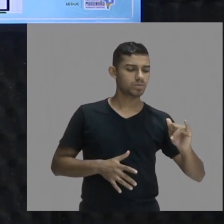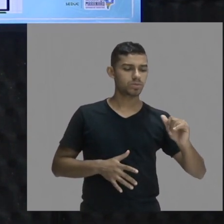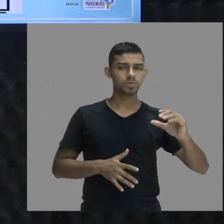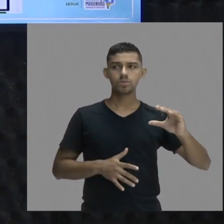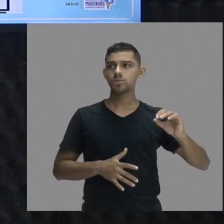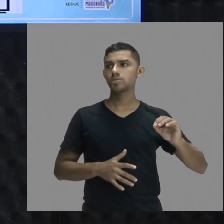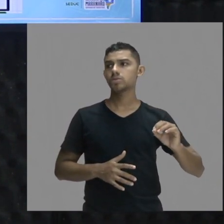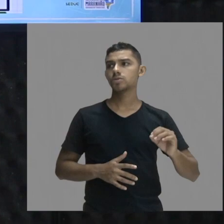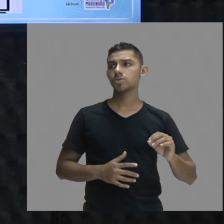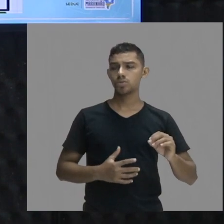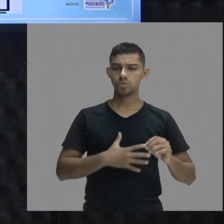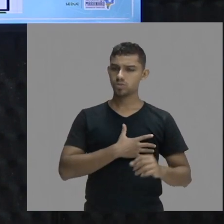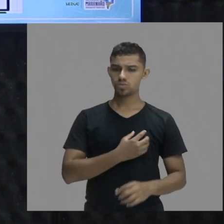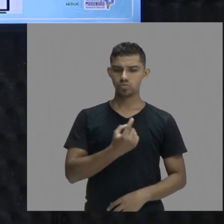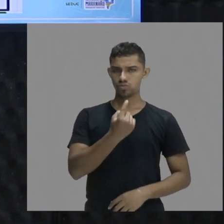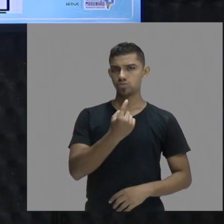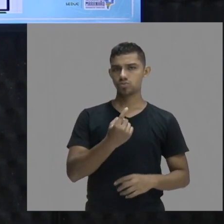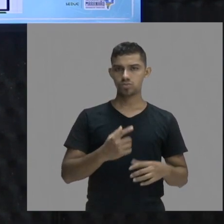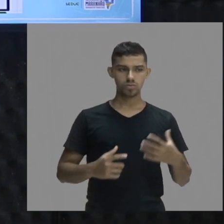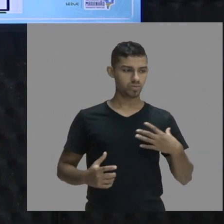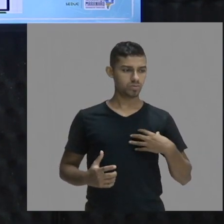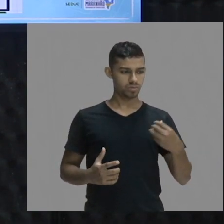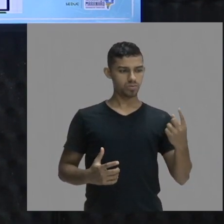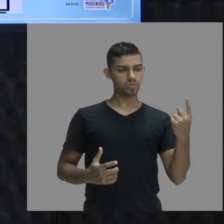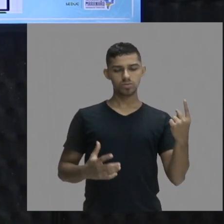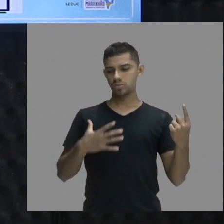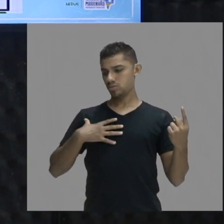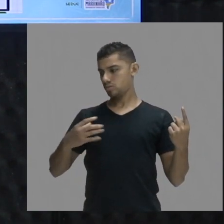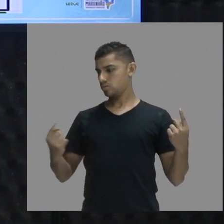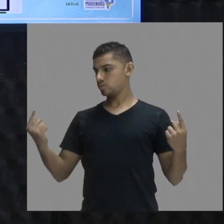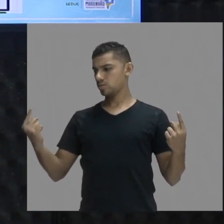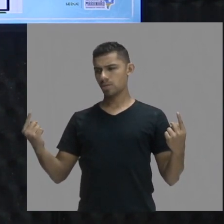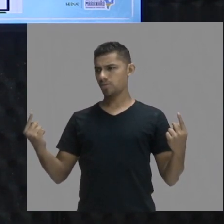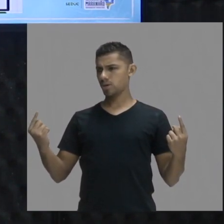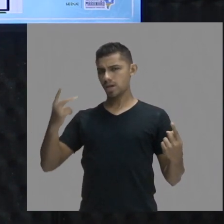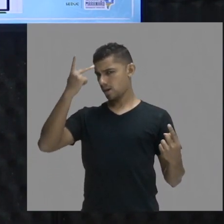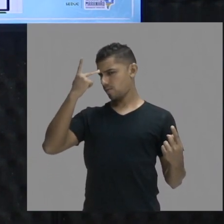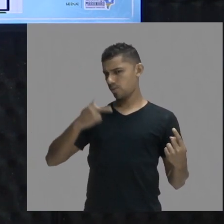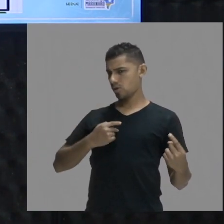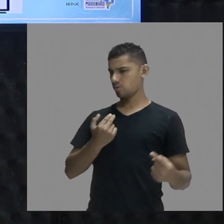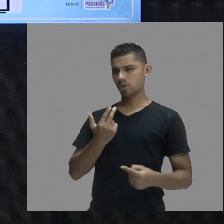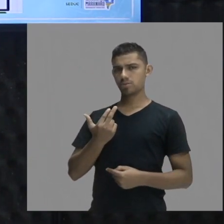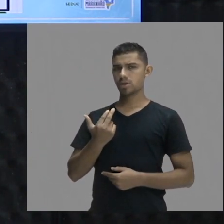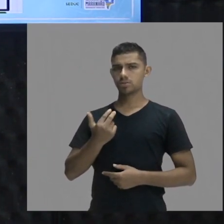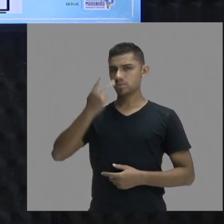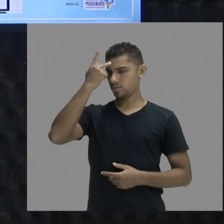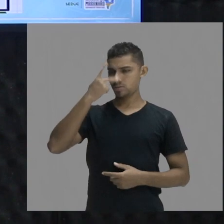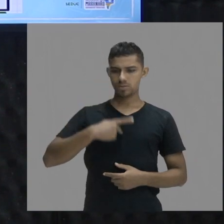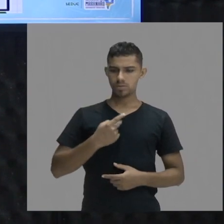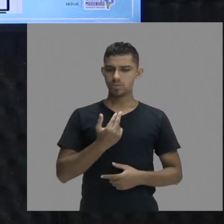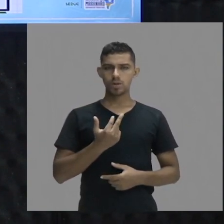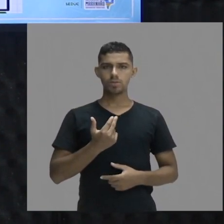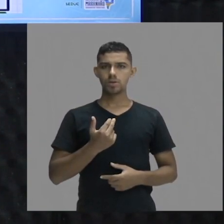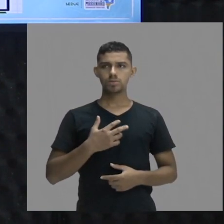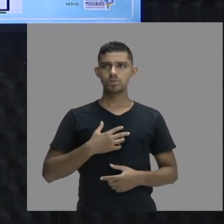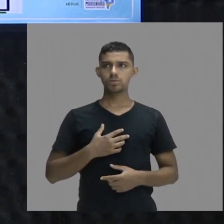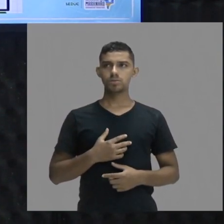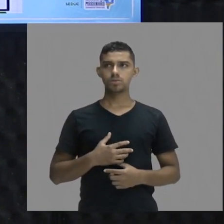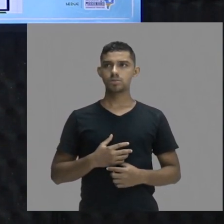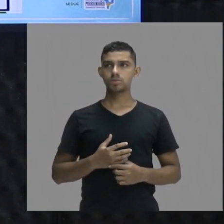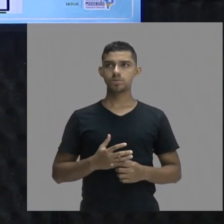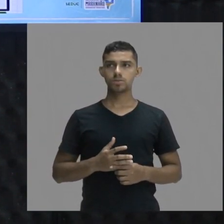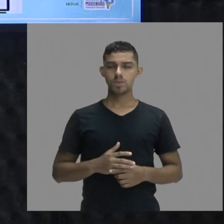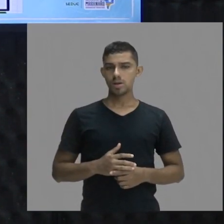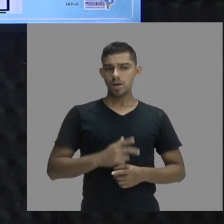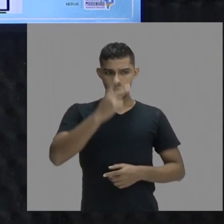ele é filho único aqui. Eu não posso associar esse com esse, porque esse aqui não é irmão dele. Eu não sou irmão de